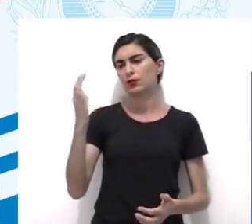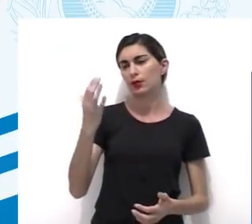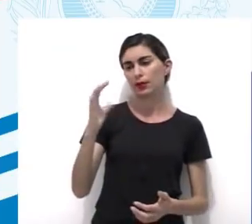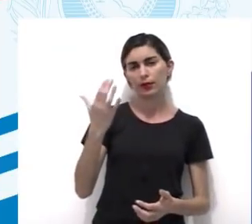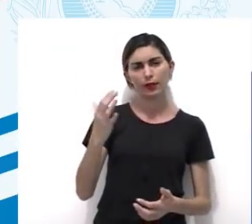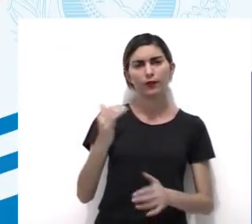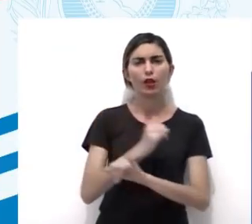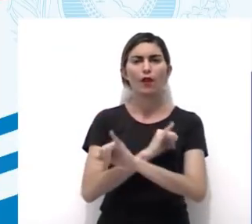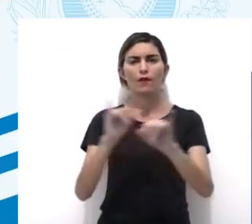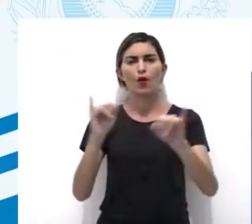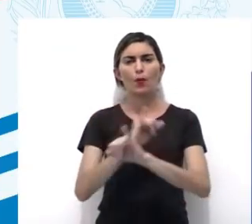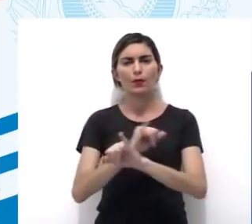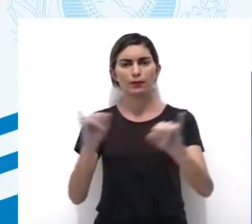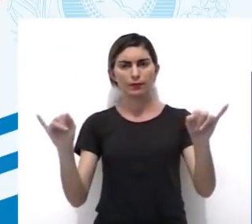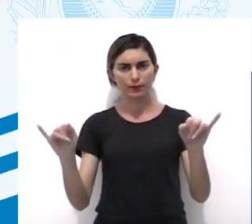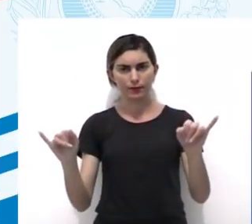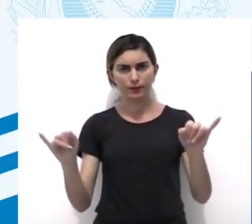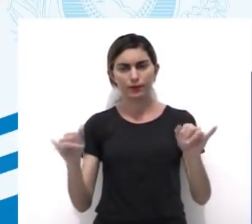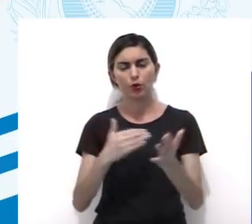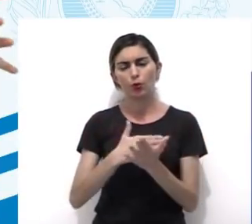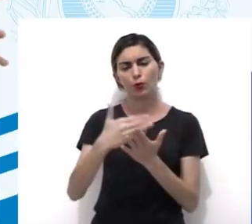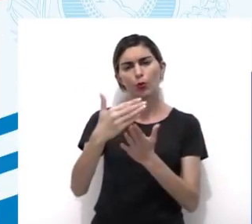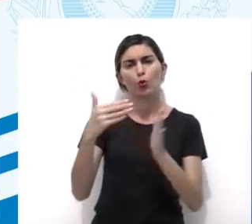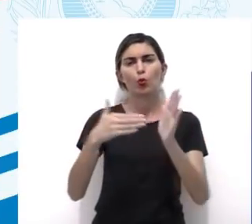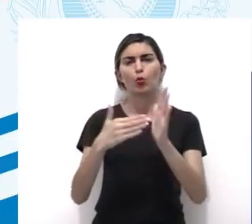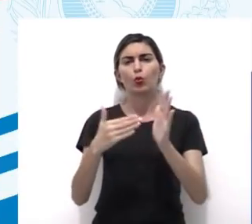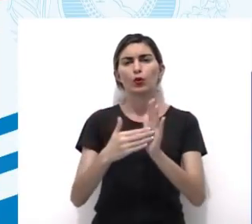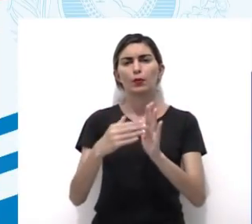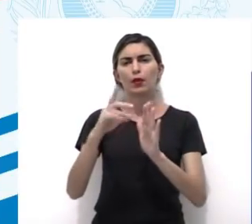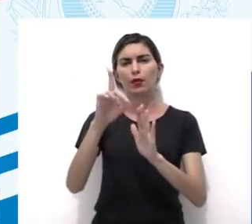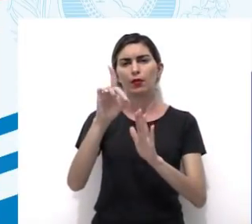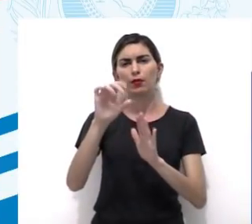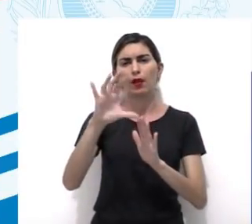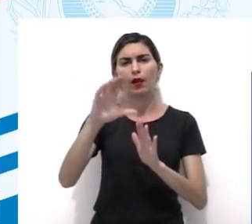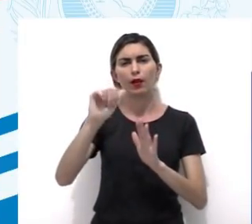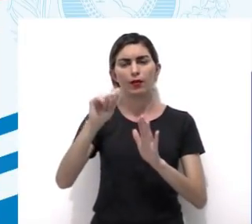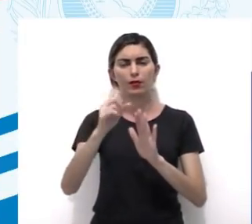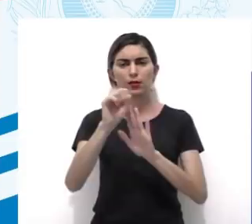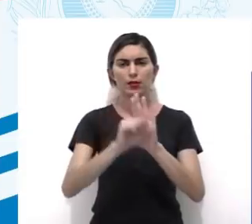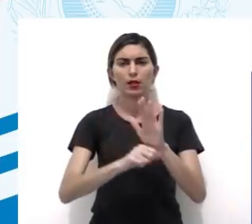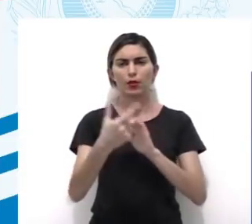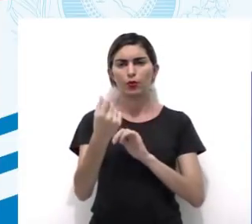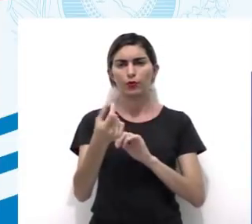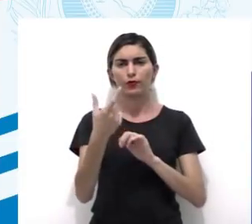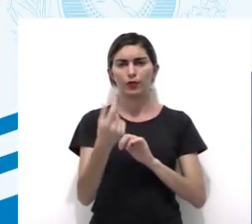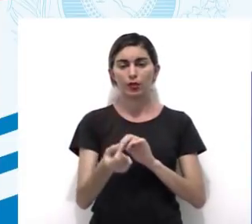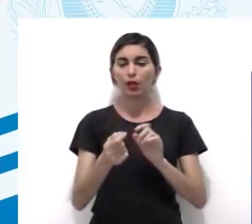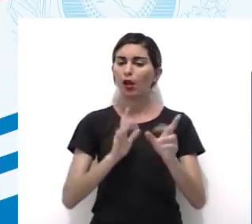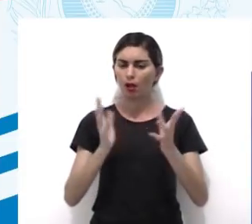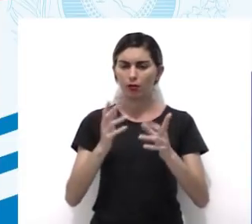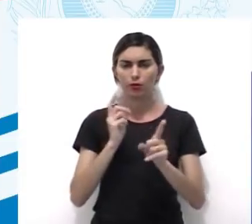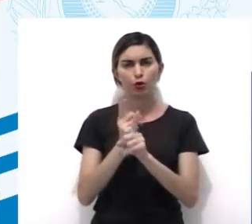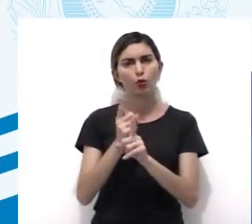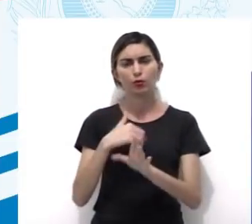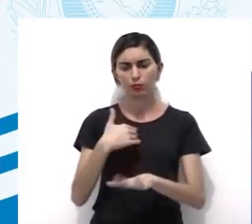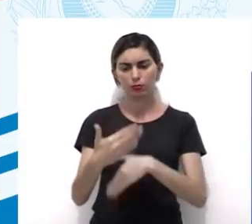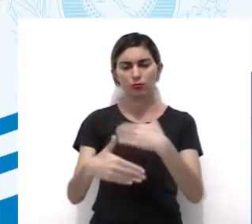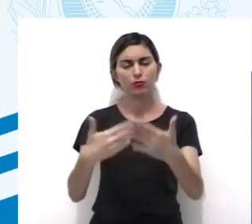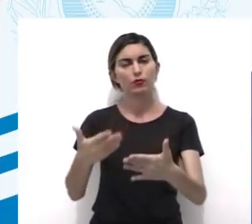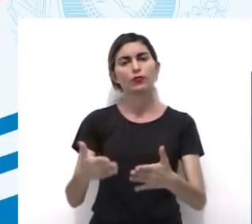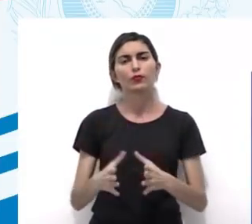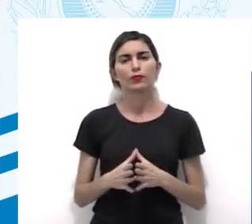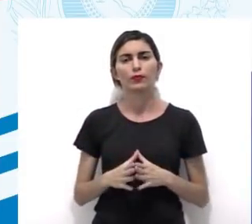científica e informacional, iniciada nas últimas décadas do século XX e que ainda se encontra em fase de